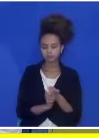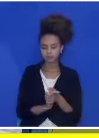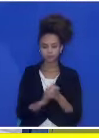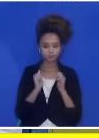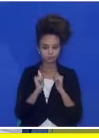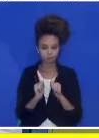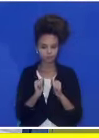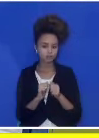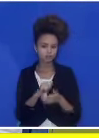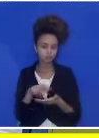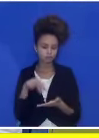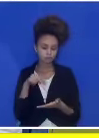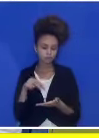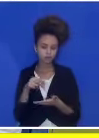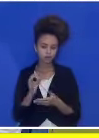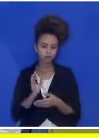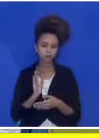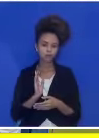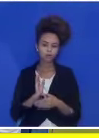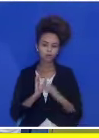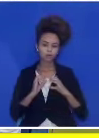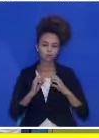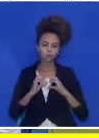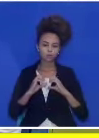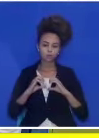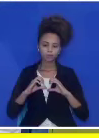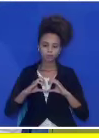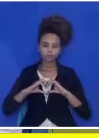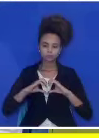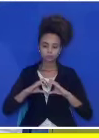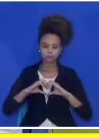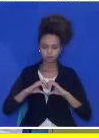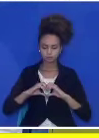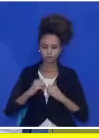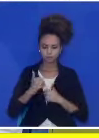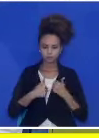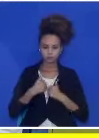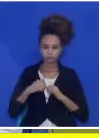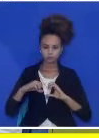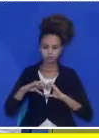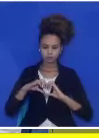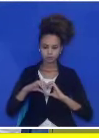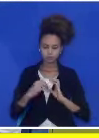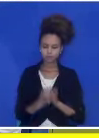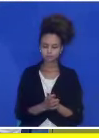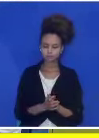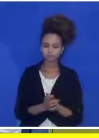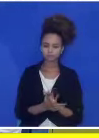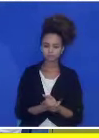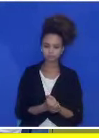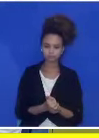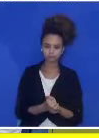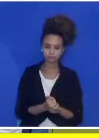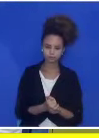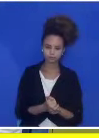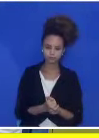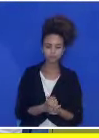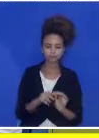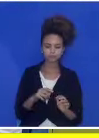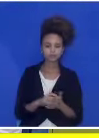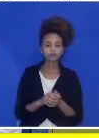seu time do coração. Também são 80 bolas. Temos aqui o nosso painel. Esperamos que seja o seu